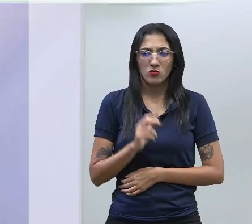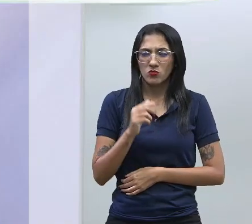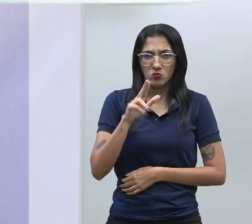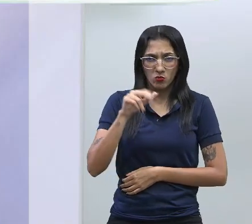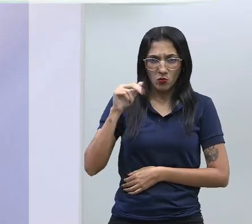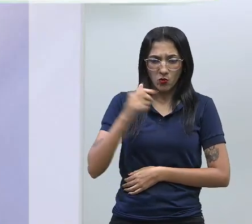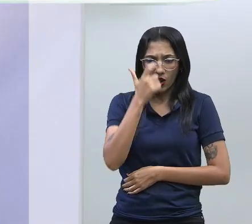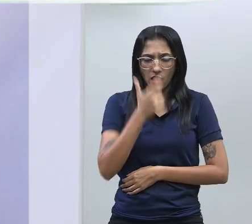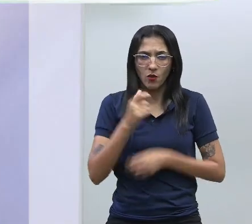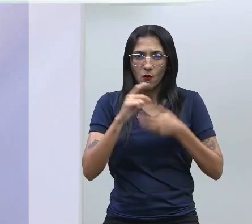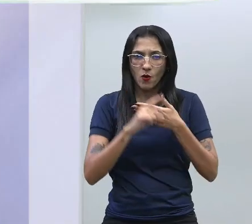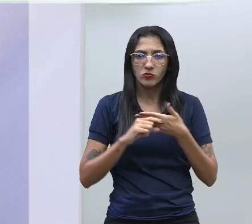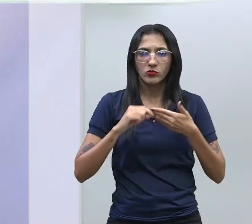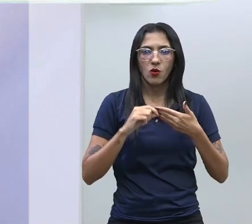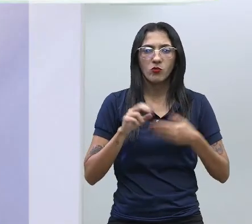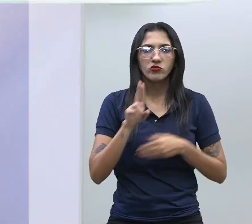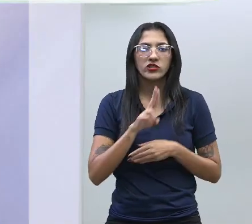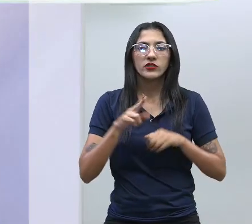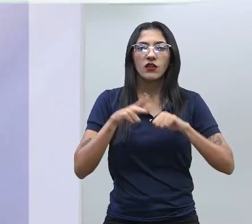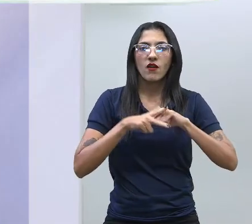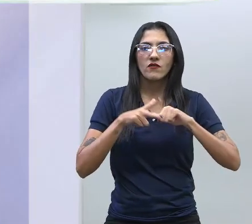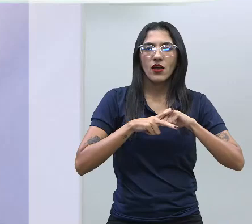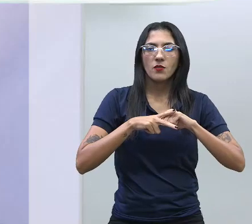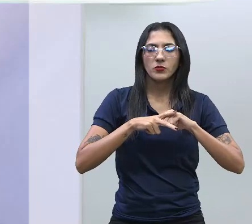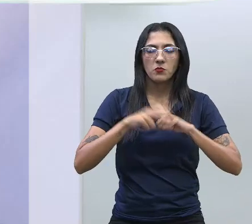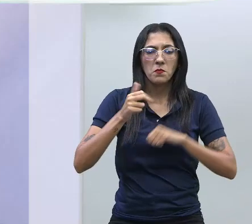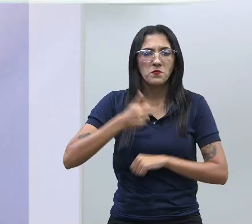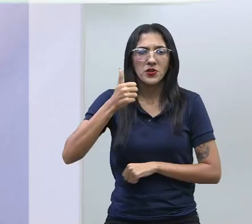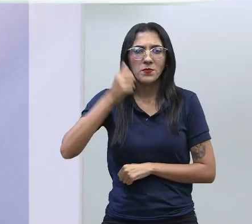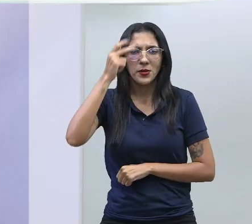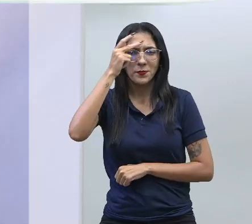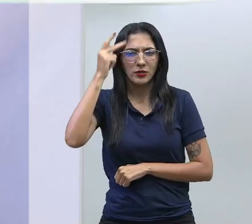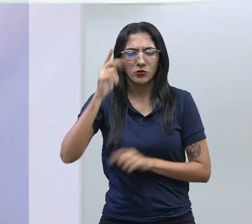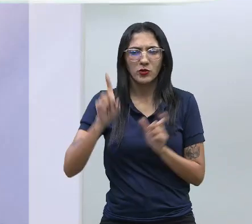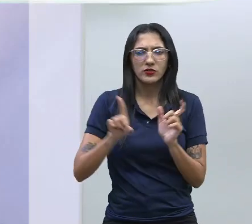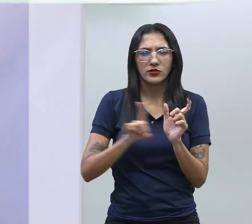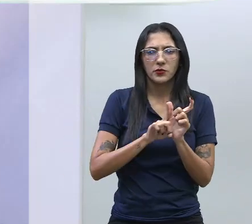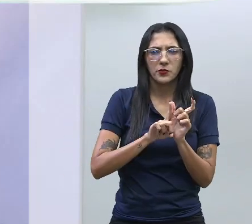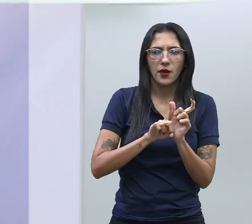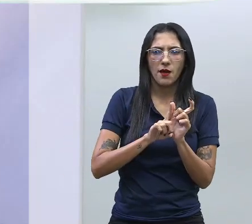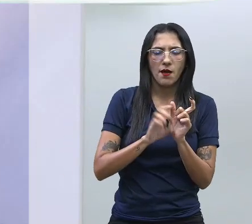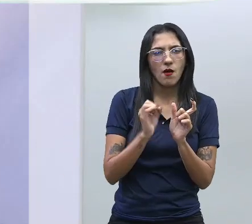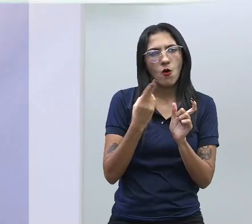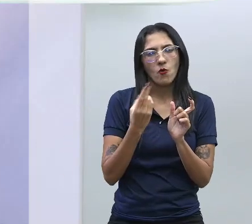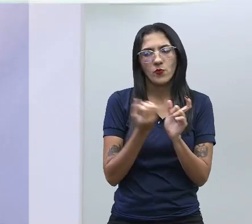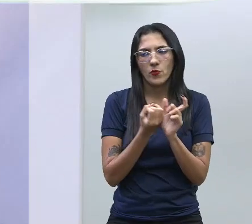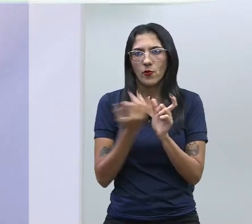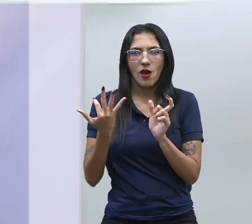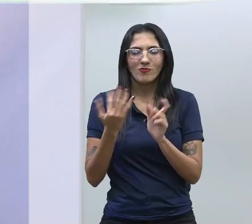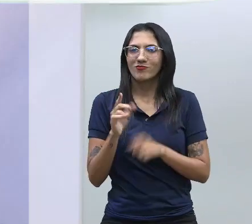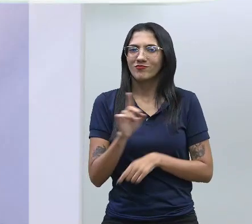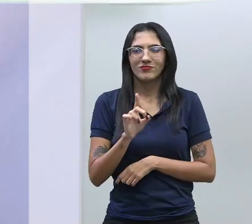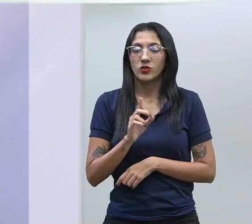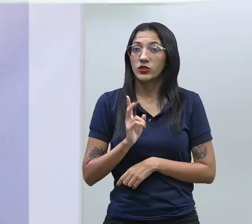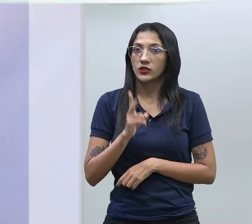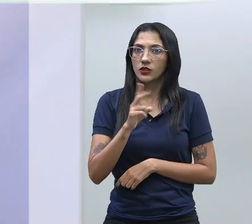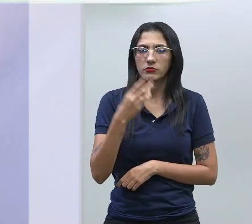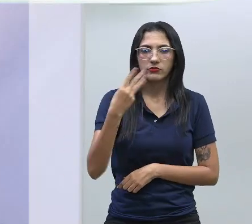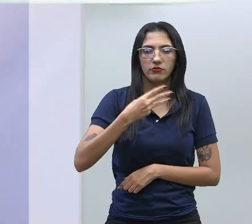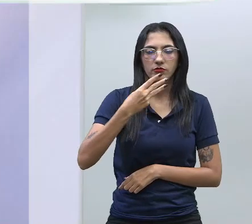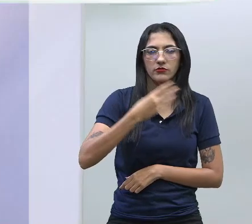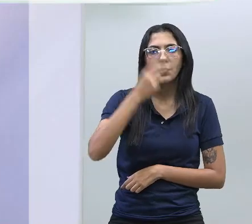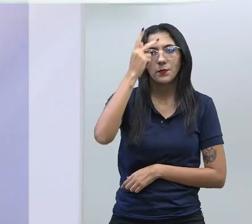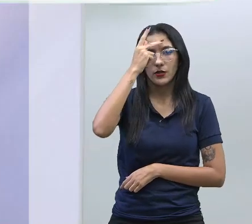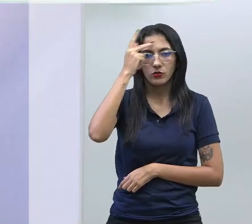eu nunca vou usar o verbo na primeira pessoa, do singular ou do plural. É sempre terceira pessoa,